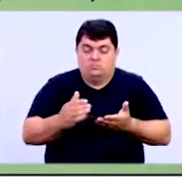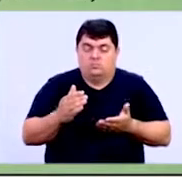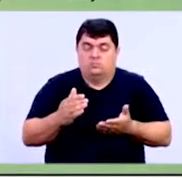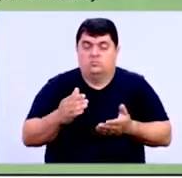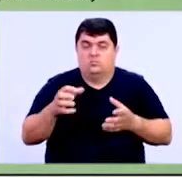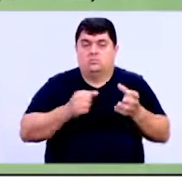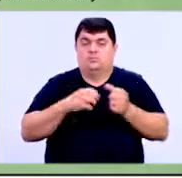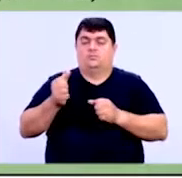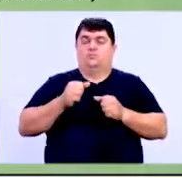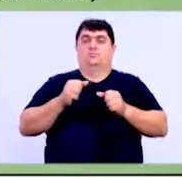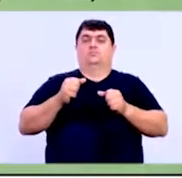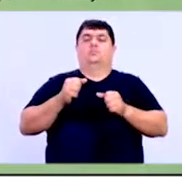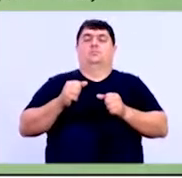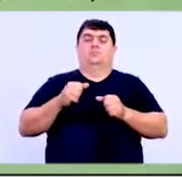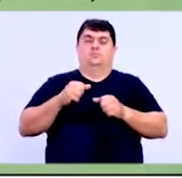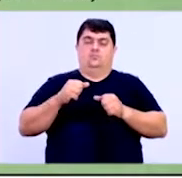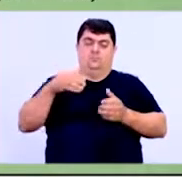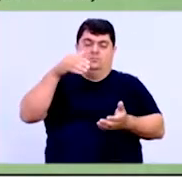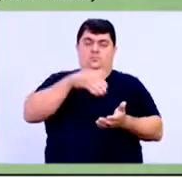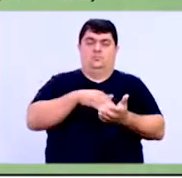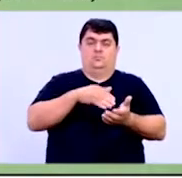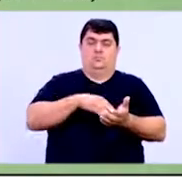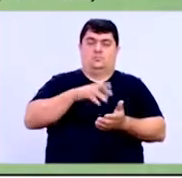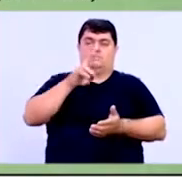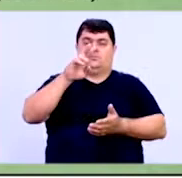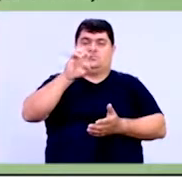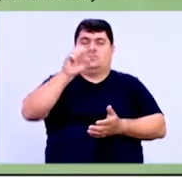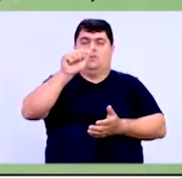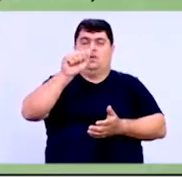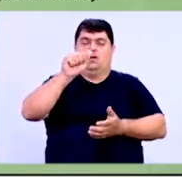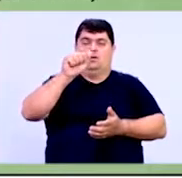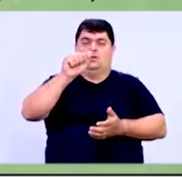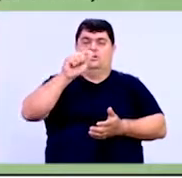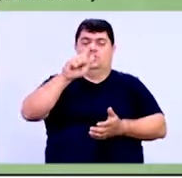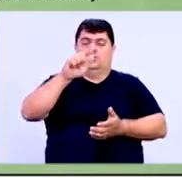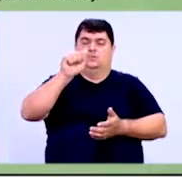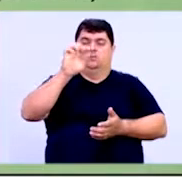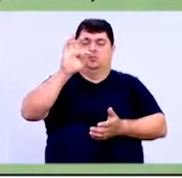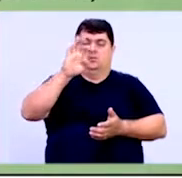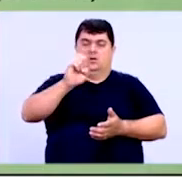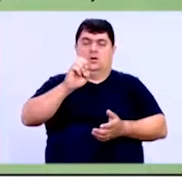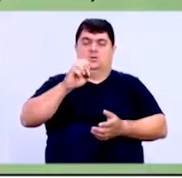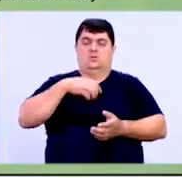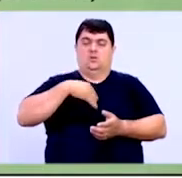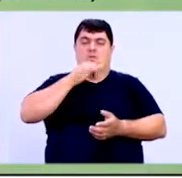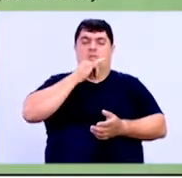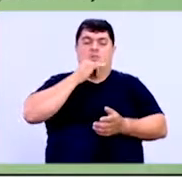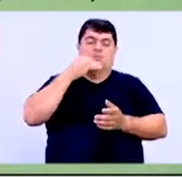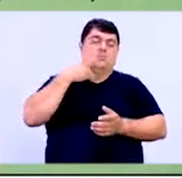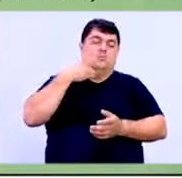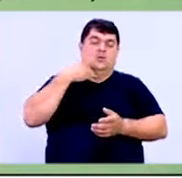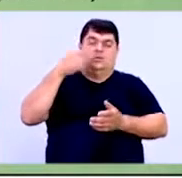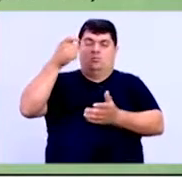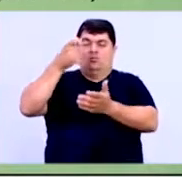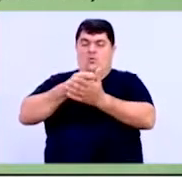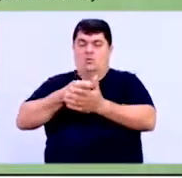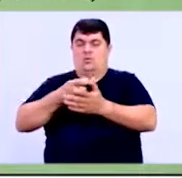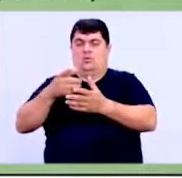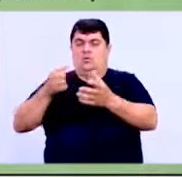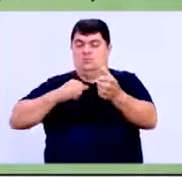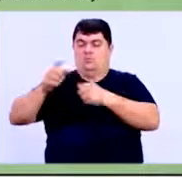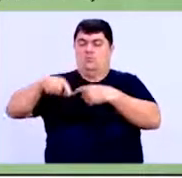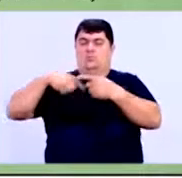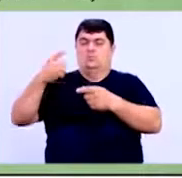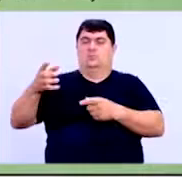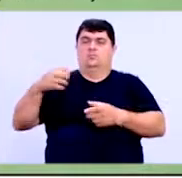último, o resgate de aplicações que estejam vencendo. São meus investimentos financeiros que vão render os juros, conforme explicado na tabela anterior. Você